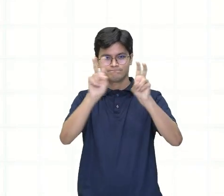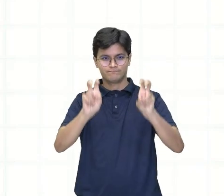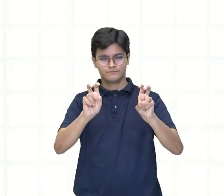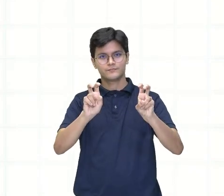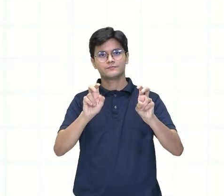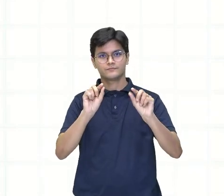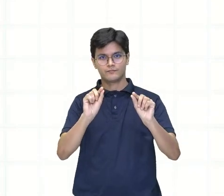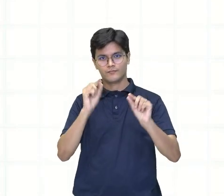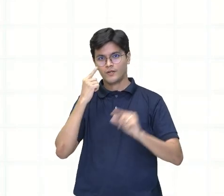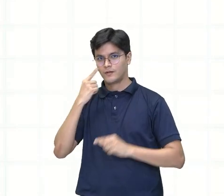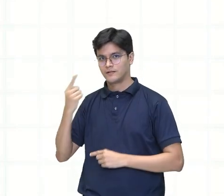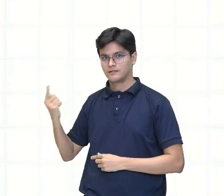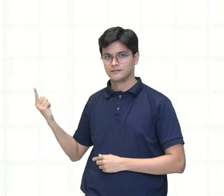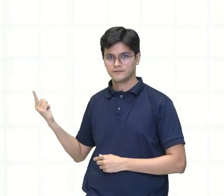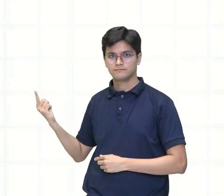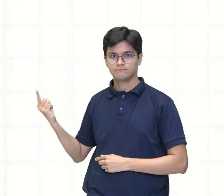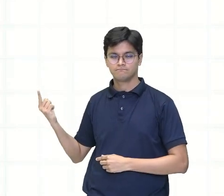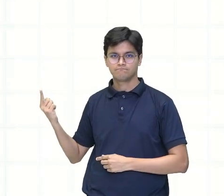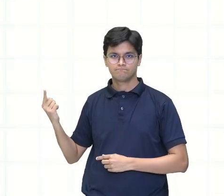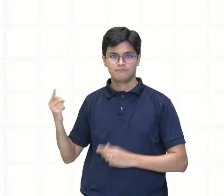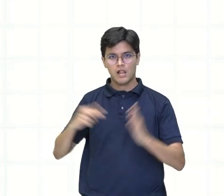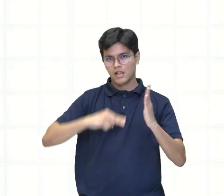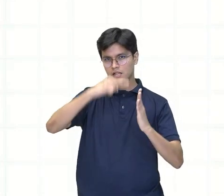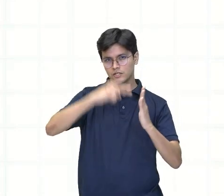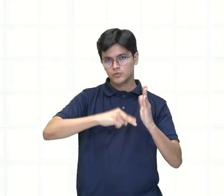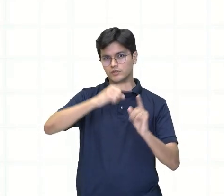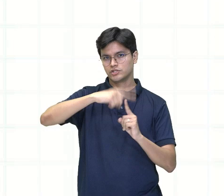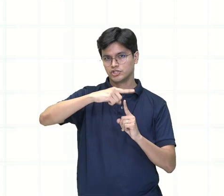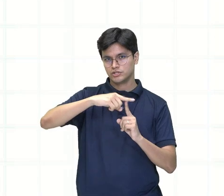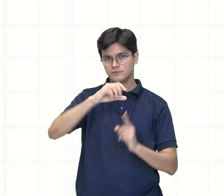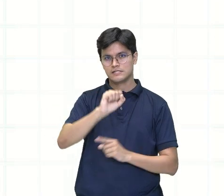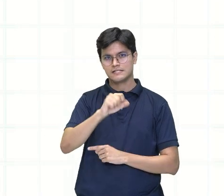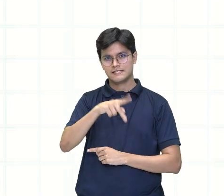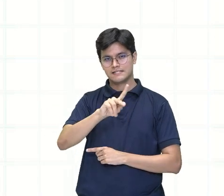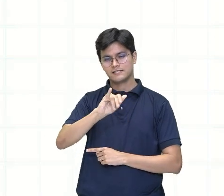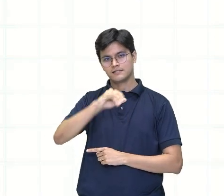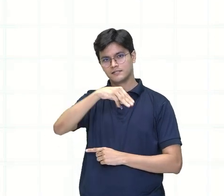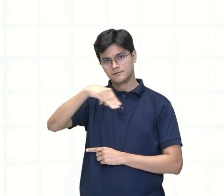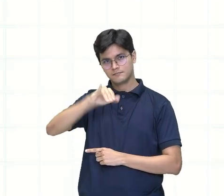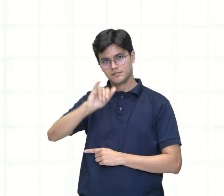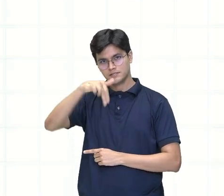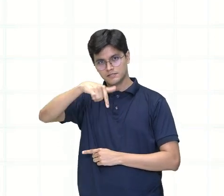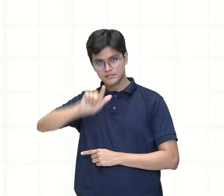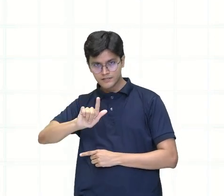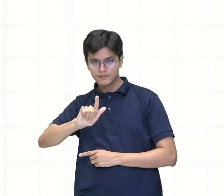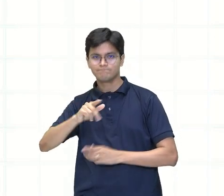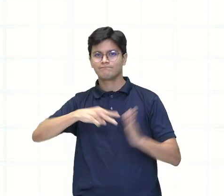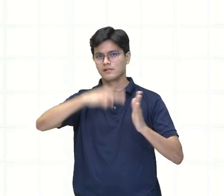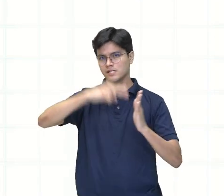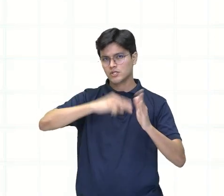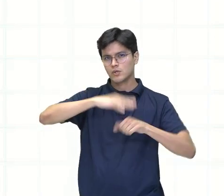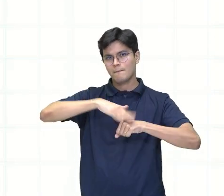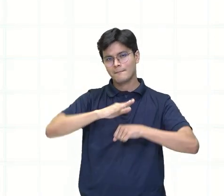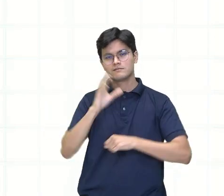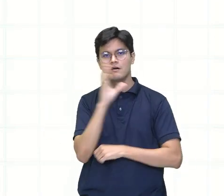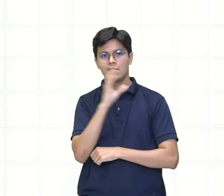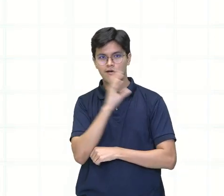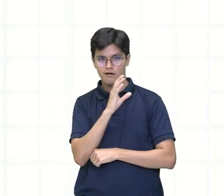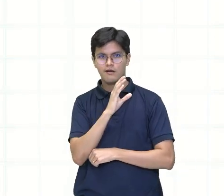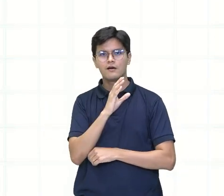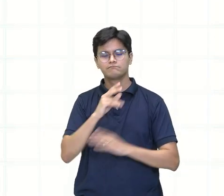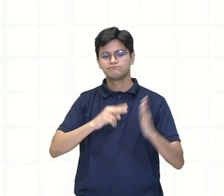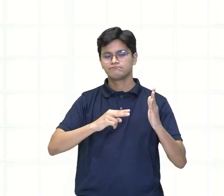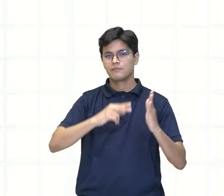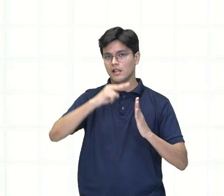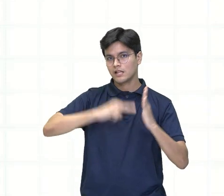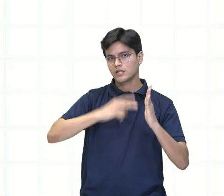fazendo aquela leitura de skimming, ok? É uma leitura mais rápida, right? Então, aqui tem dizendo o seguinte: Man saved by iPhone